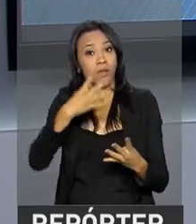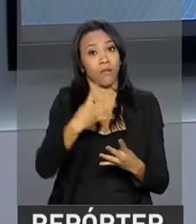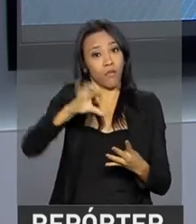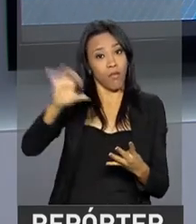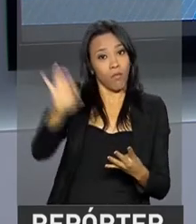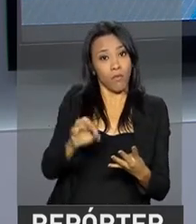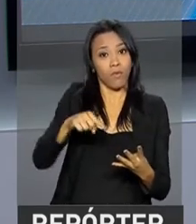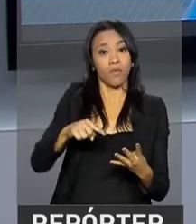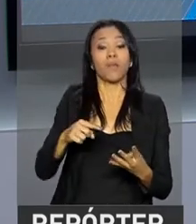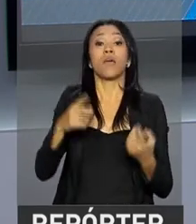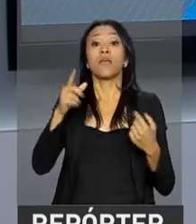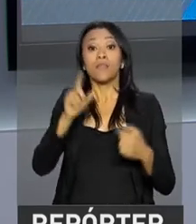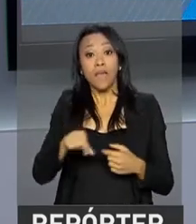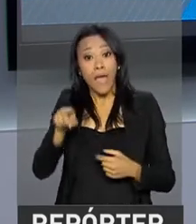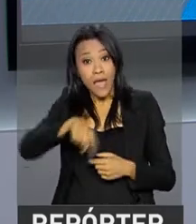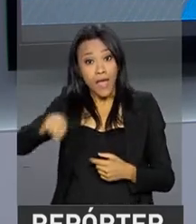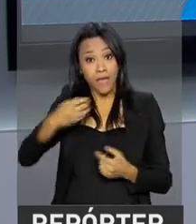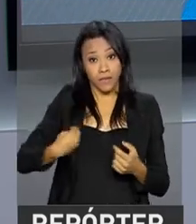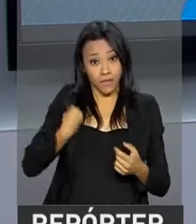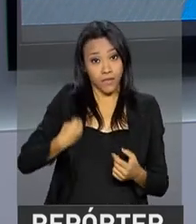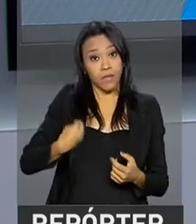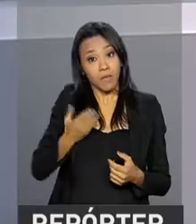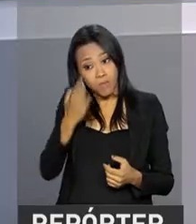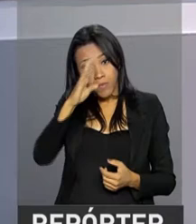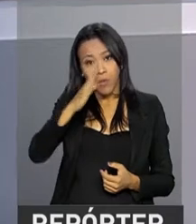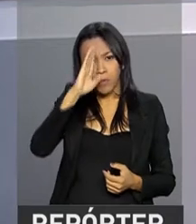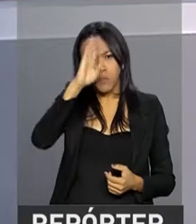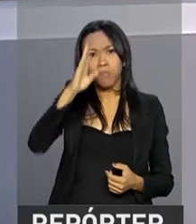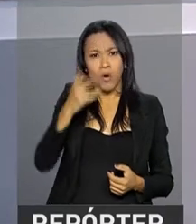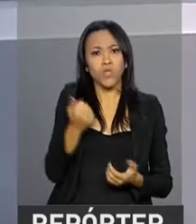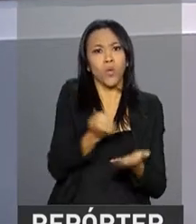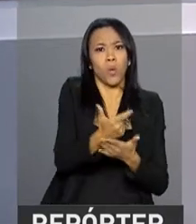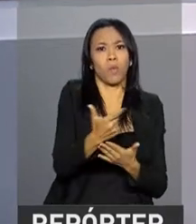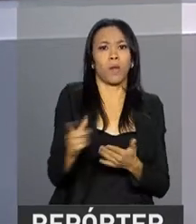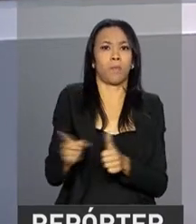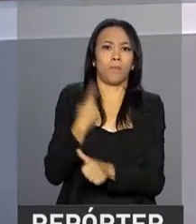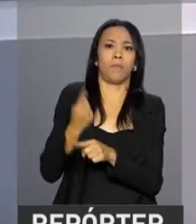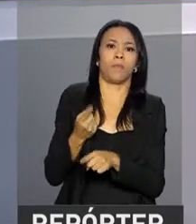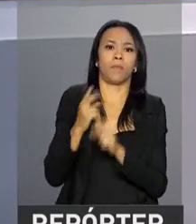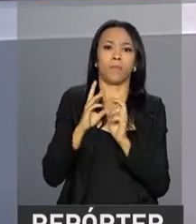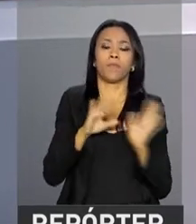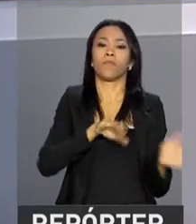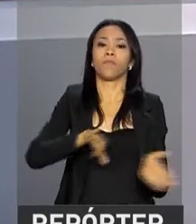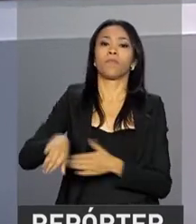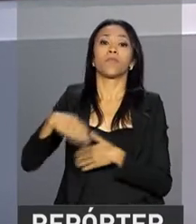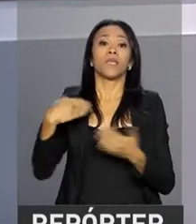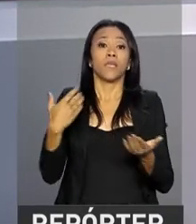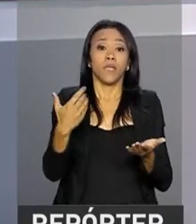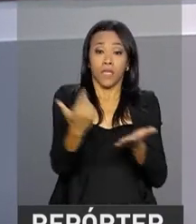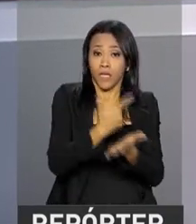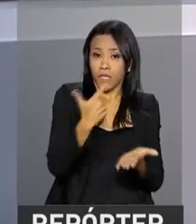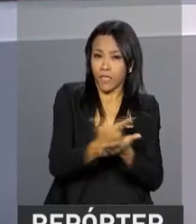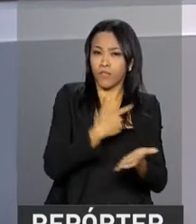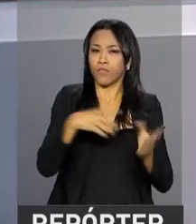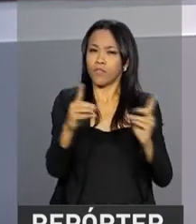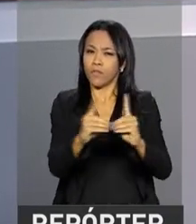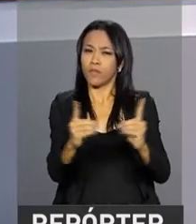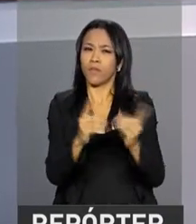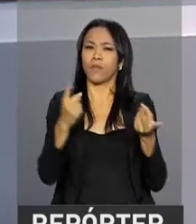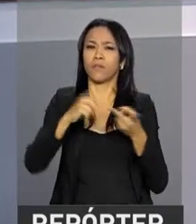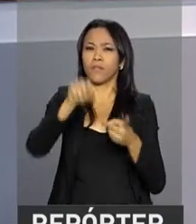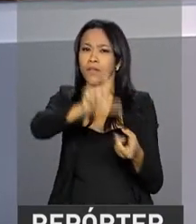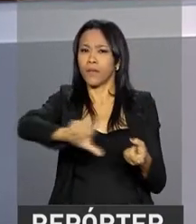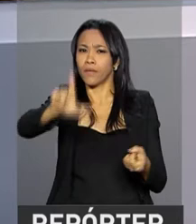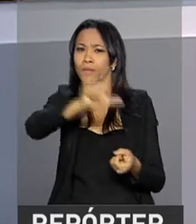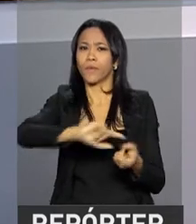operadores terão preferência de compra livros didáticos de literatura dicionários e até material em